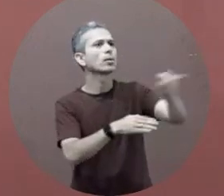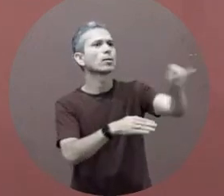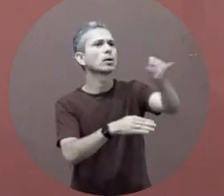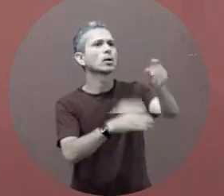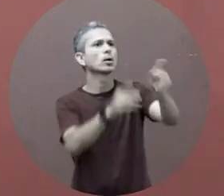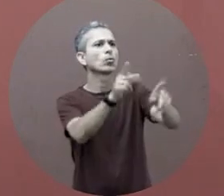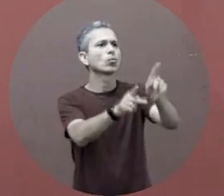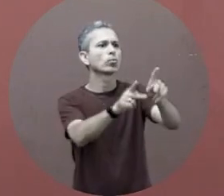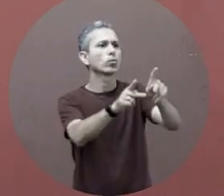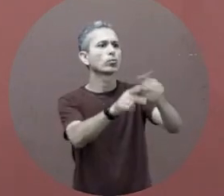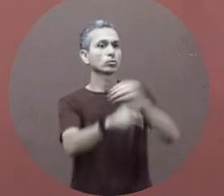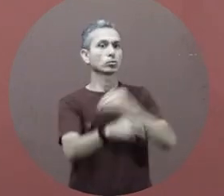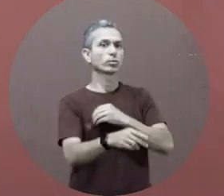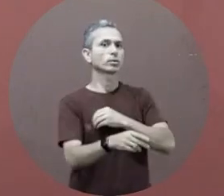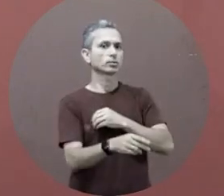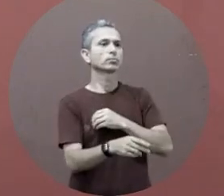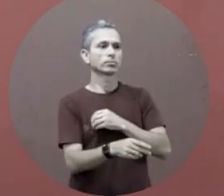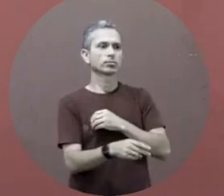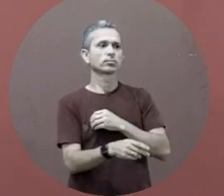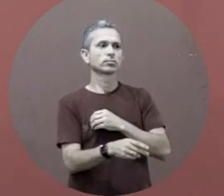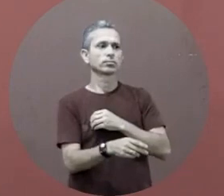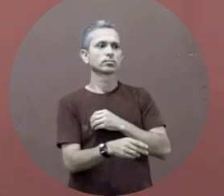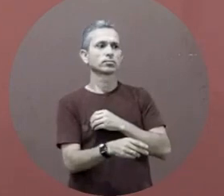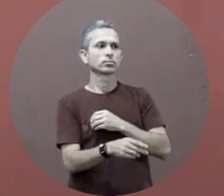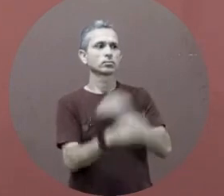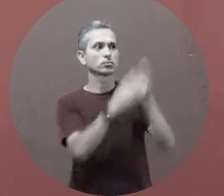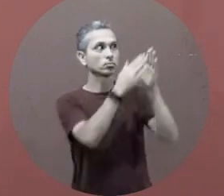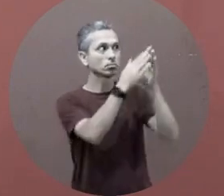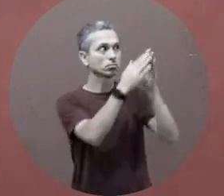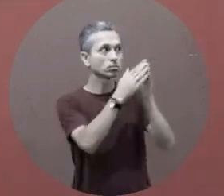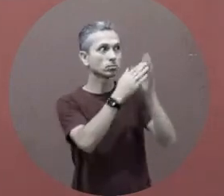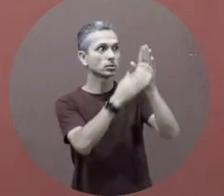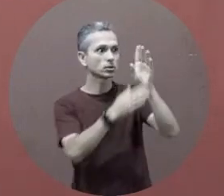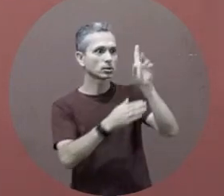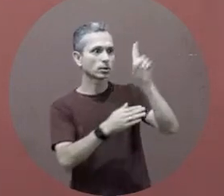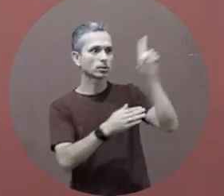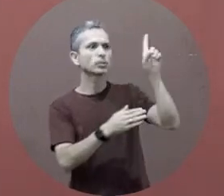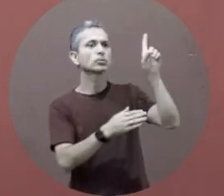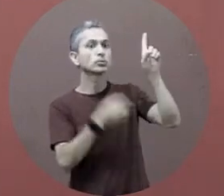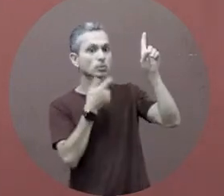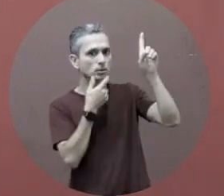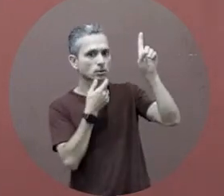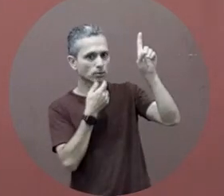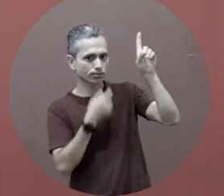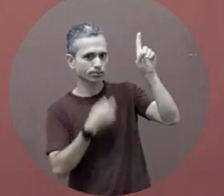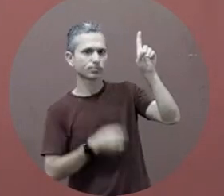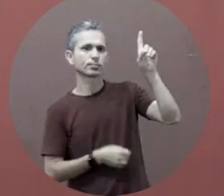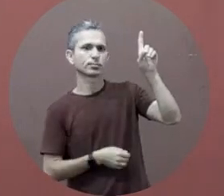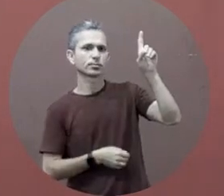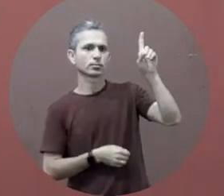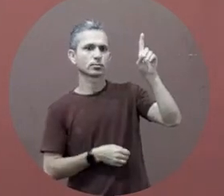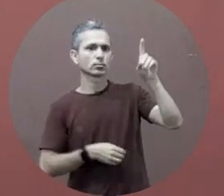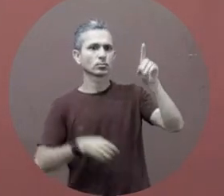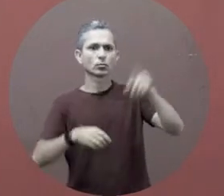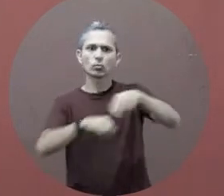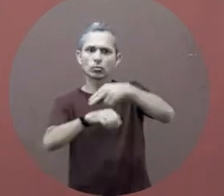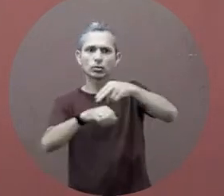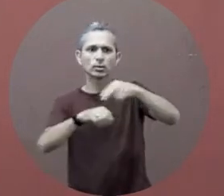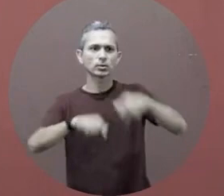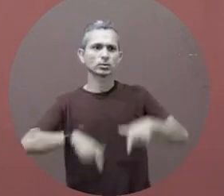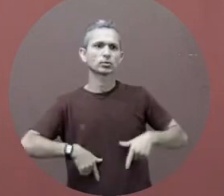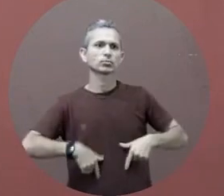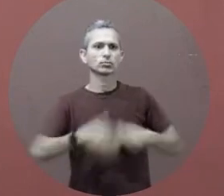pecados. Ele ia interceder a Deus pela nação de Israel. O que o texto está dizendo é